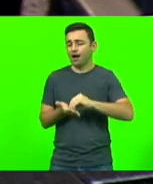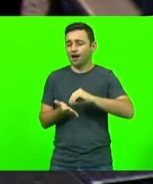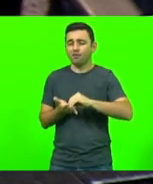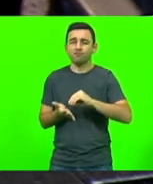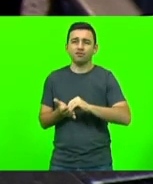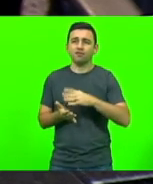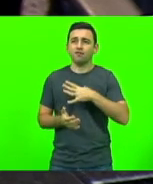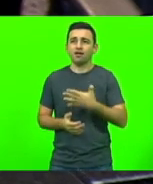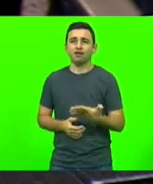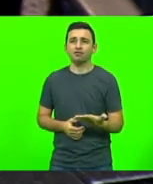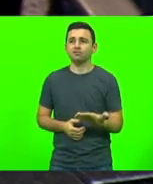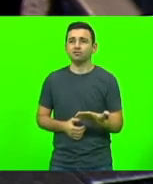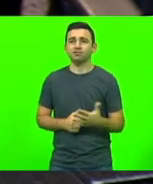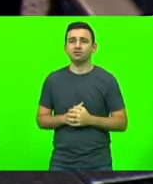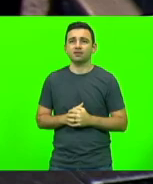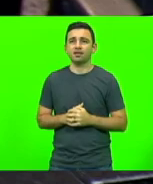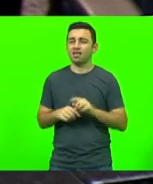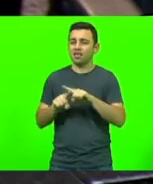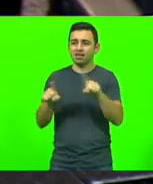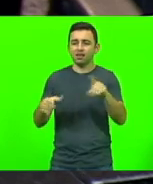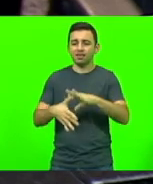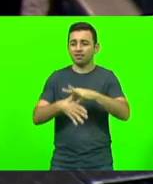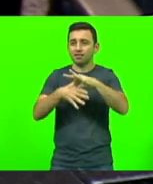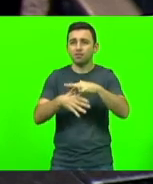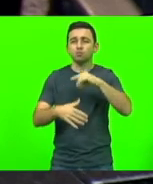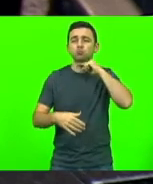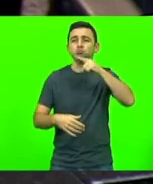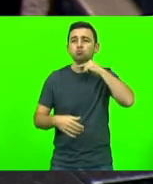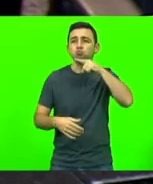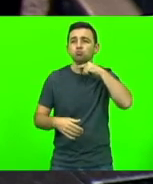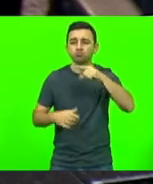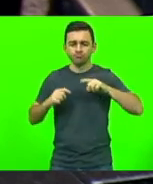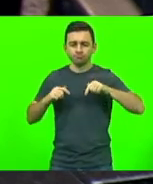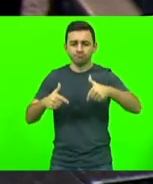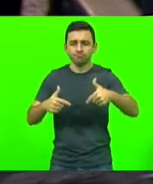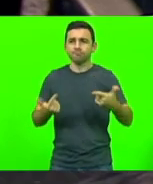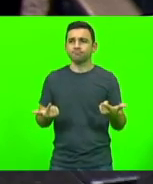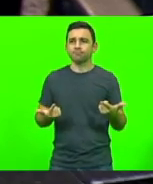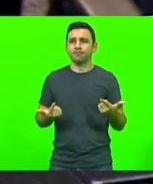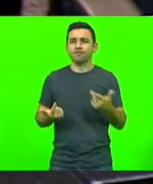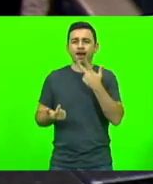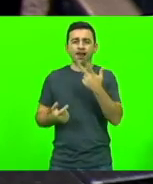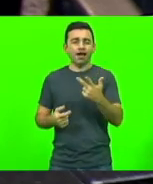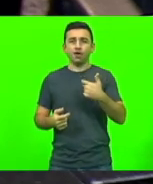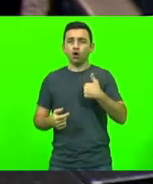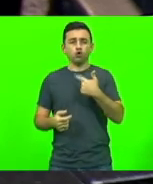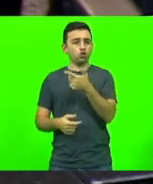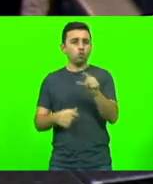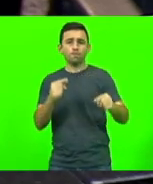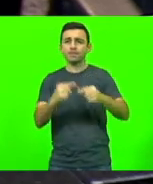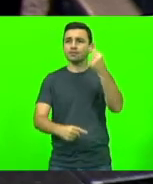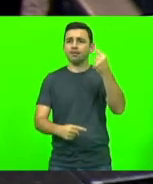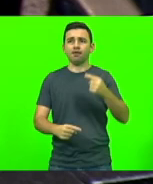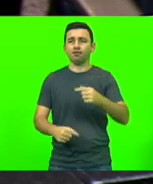coragem. É falta de coragem de liderar, de tomar uma postura, de dizer não tem sentido, não tem sentido, não